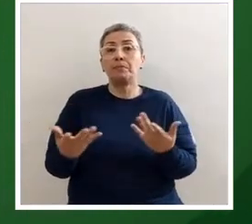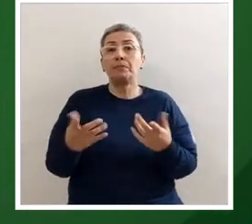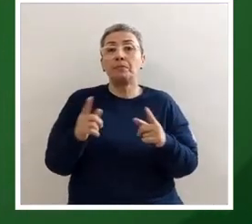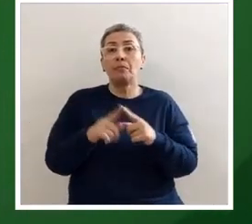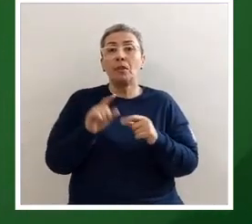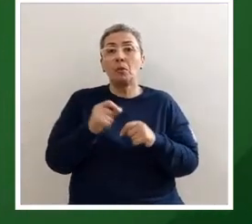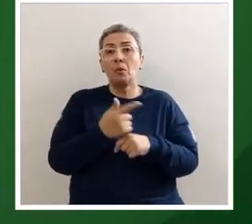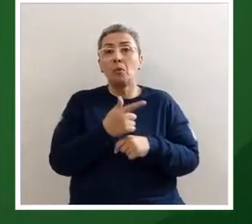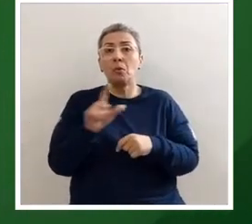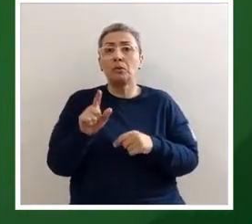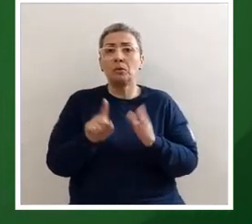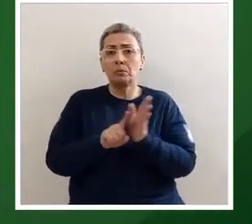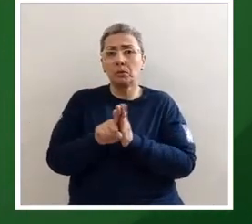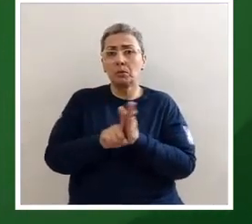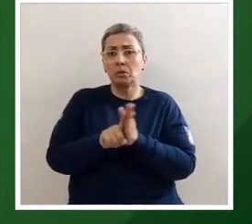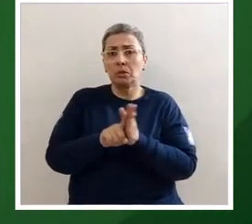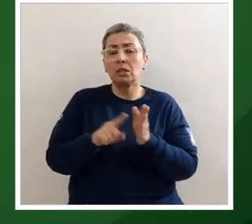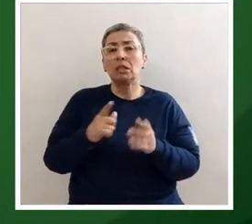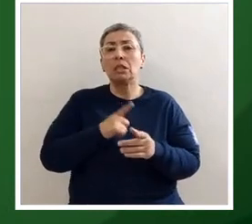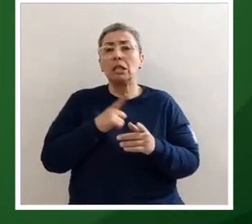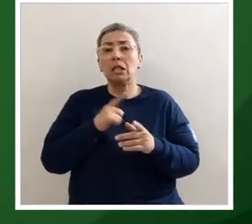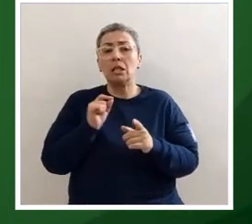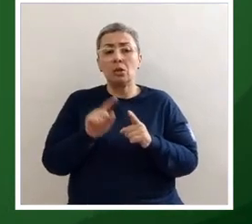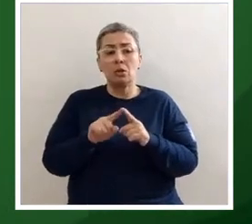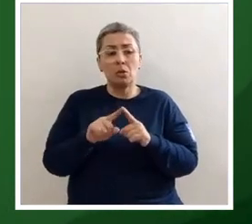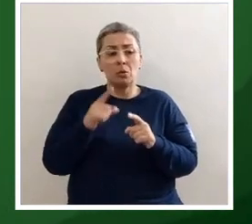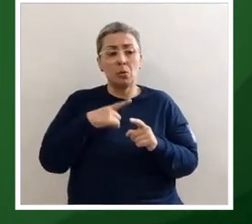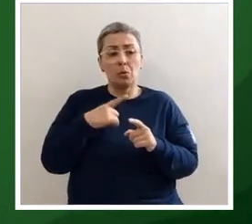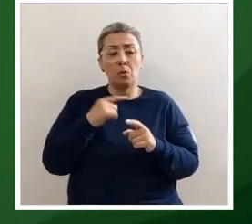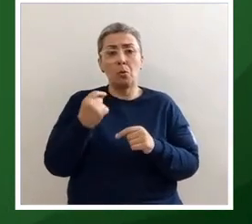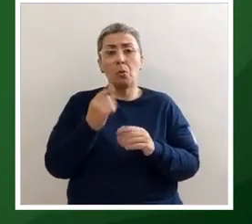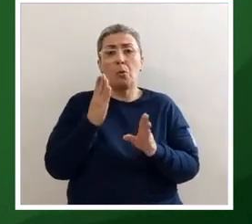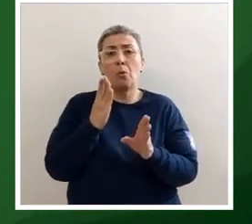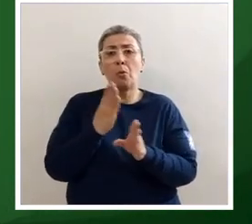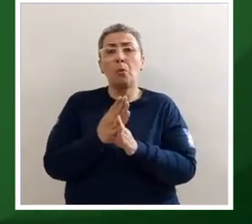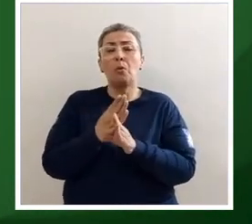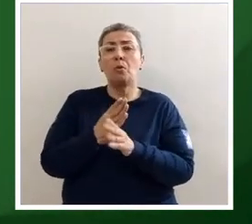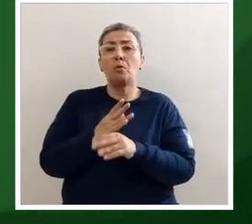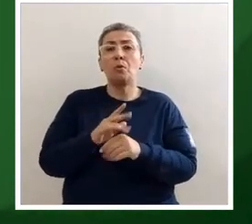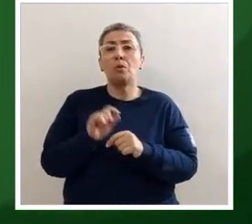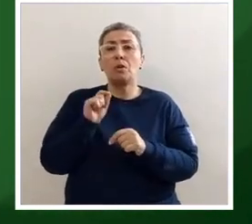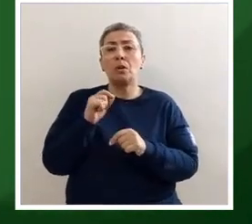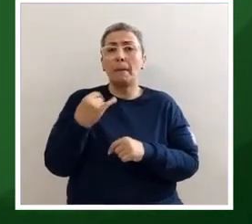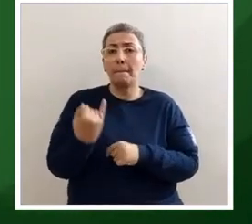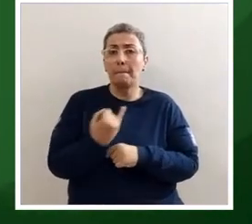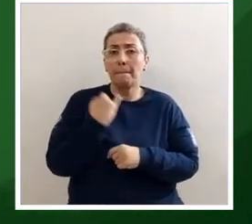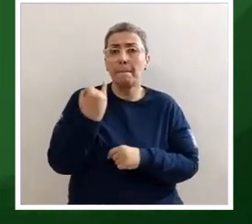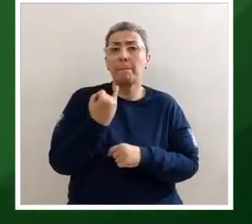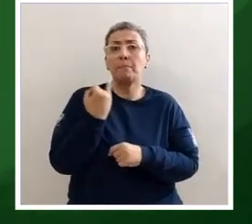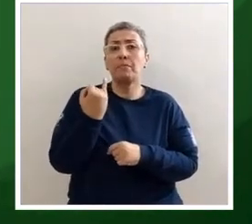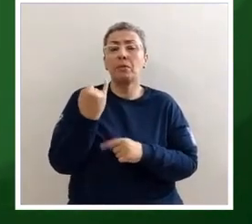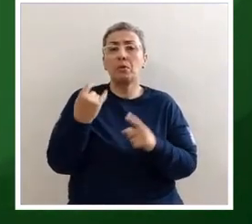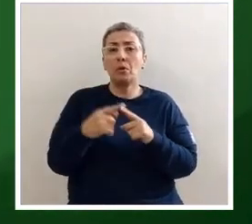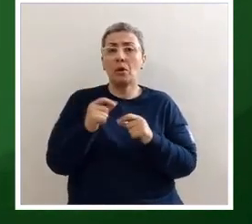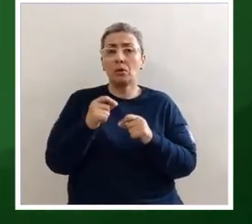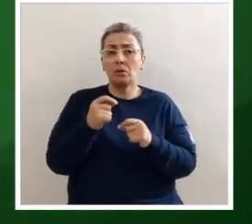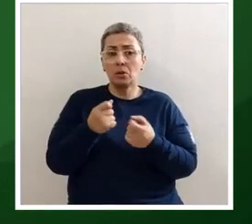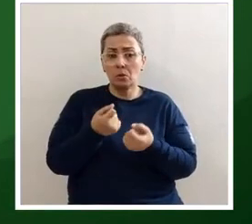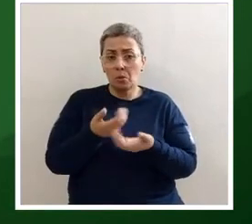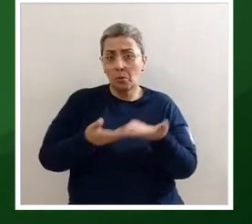a outra pesquisa que nós fizemos e nós achamos importante socializar